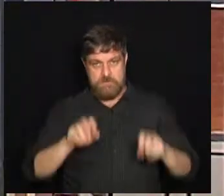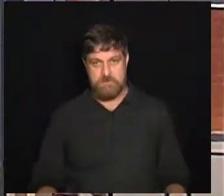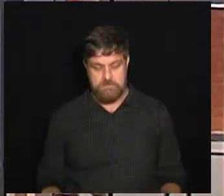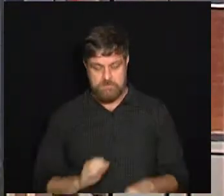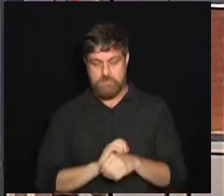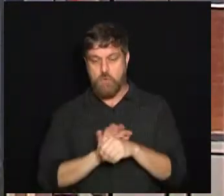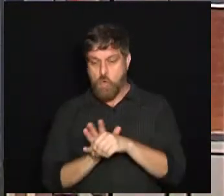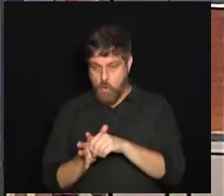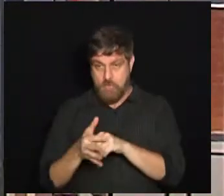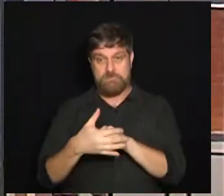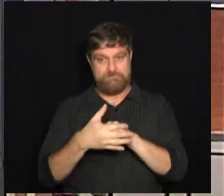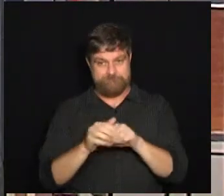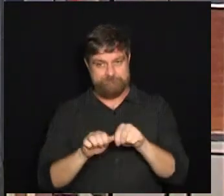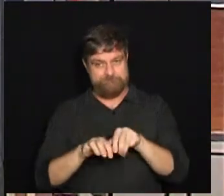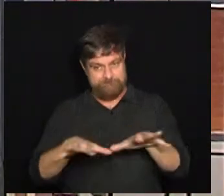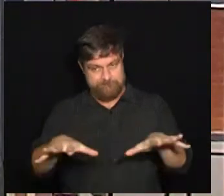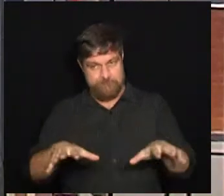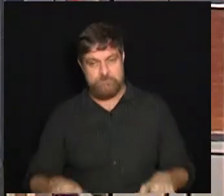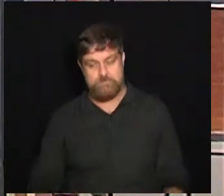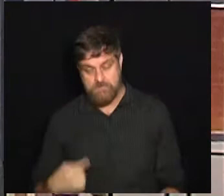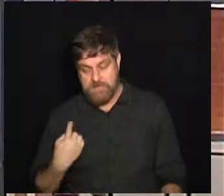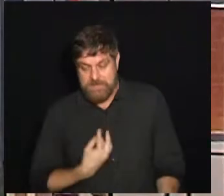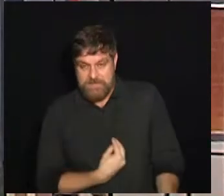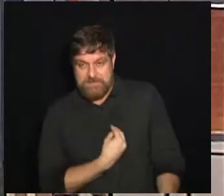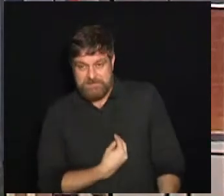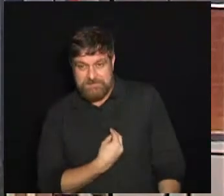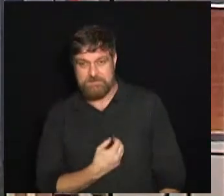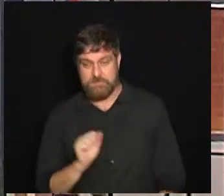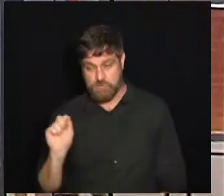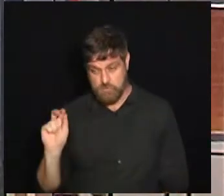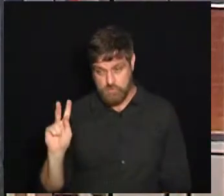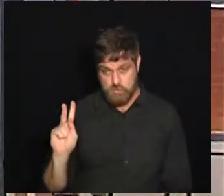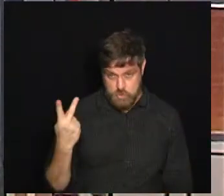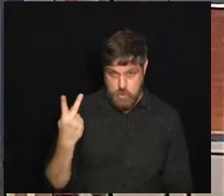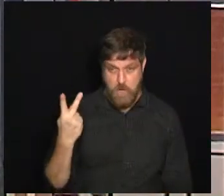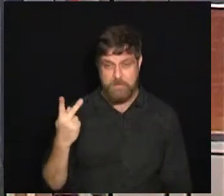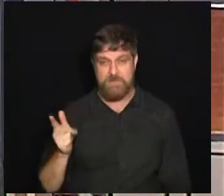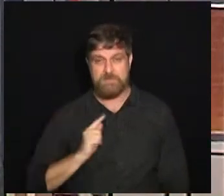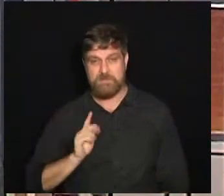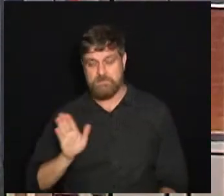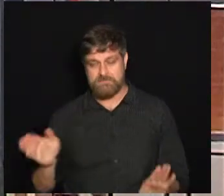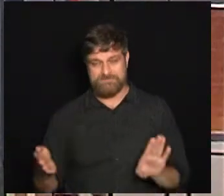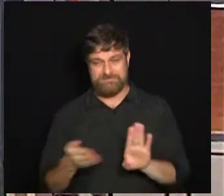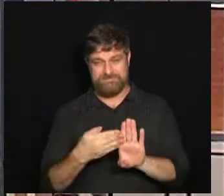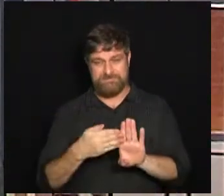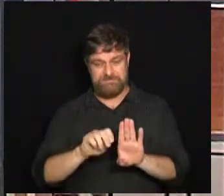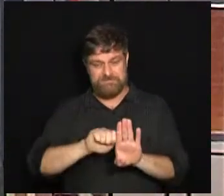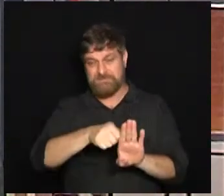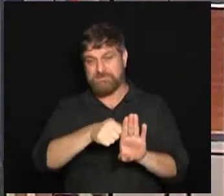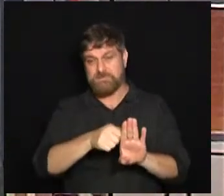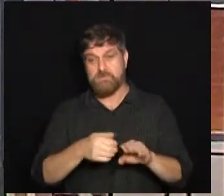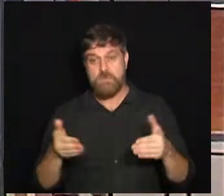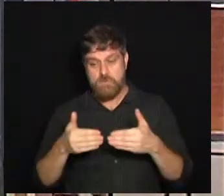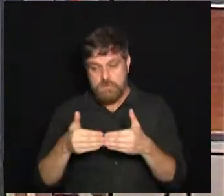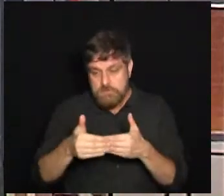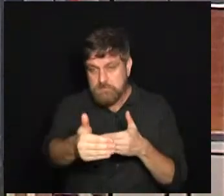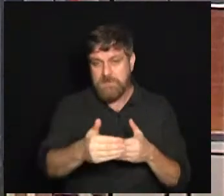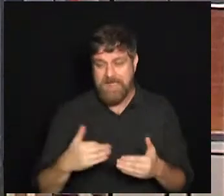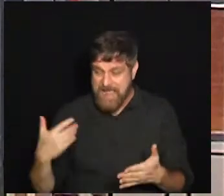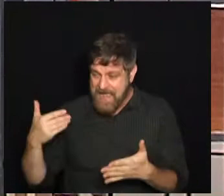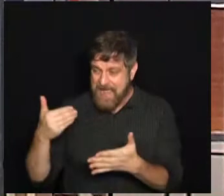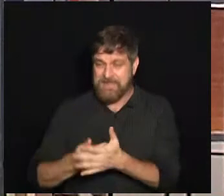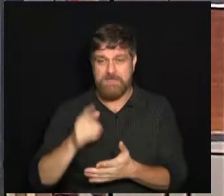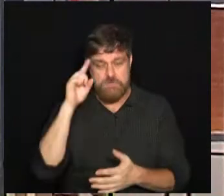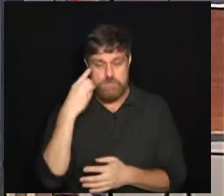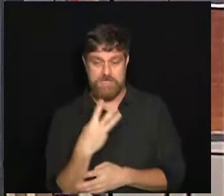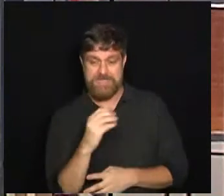do novo coronavírus na nossa rotina. Os shopping centers que estão fechados a partir de hoje até o dia